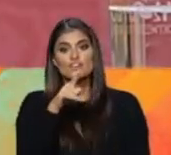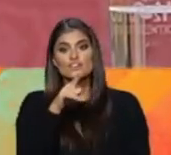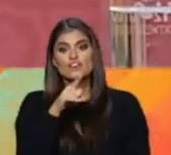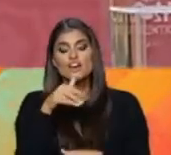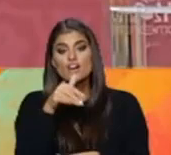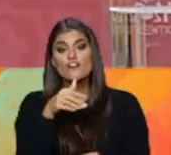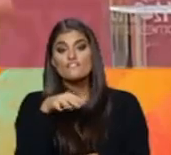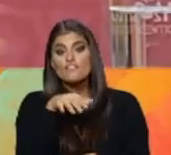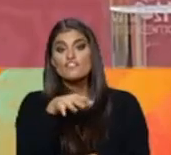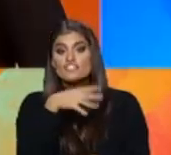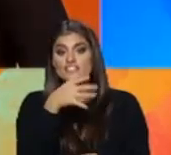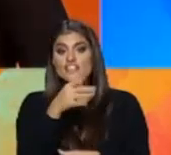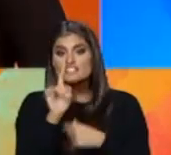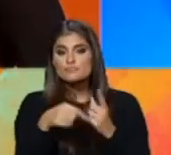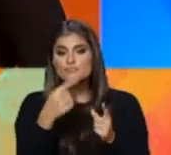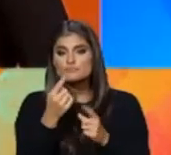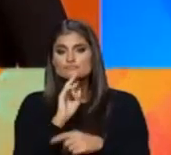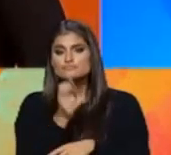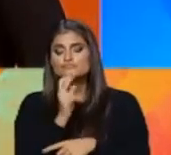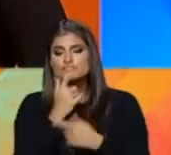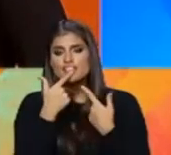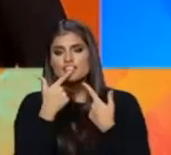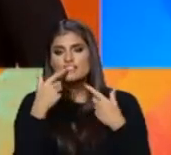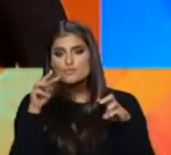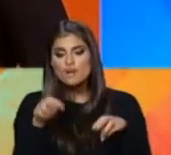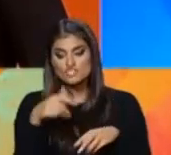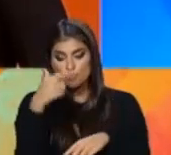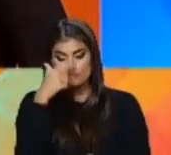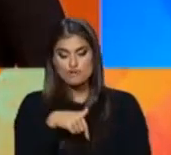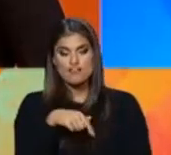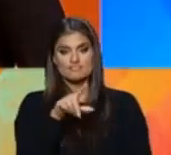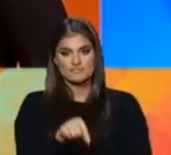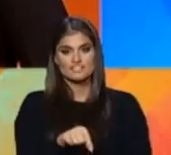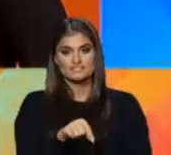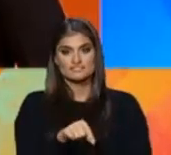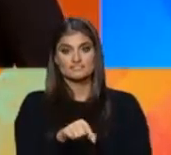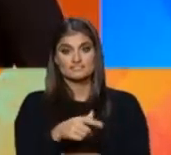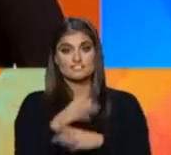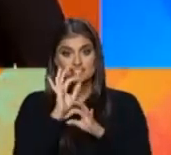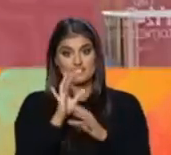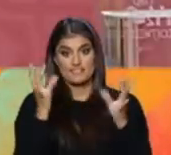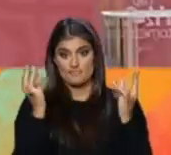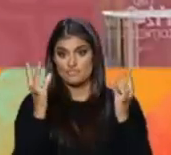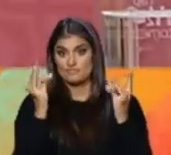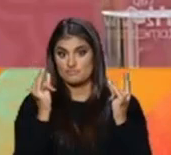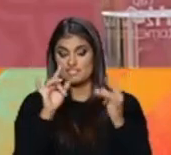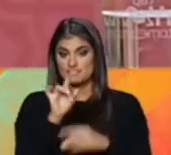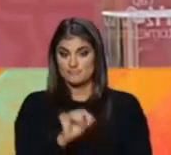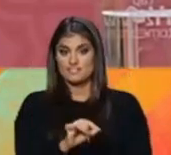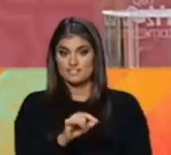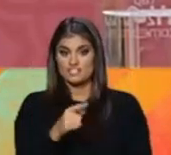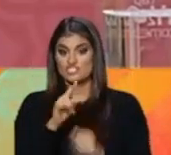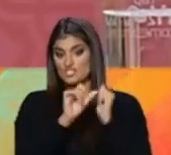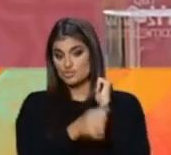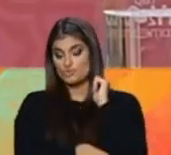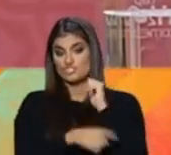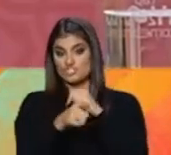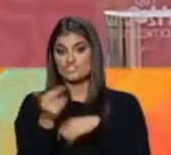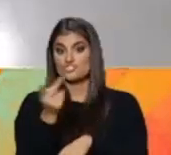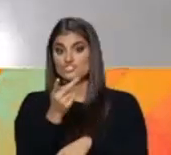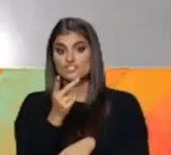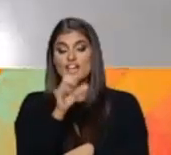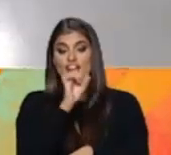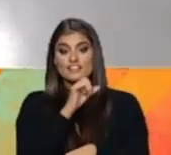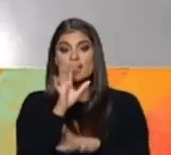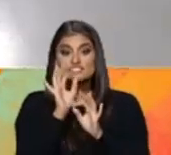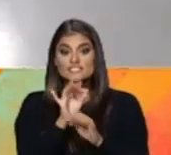começa a dizer outro. Diz sempre coisas mais fortes. E a linguagem corporal, reparaste mas, também, estavam a divertir-se. Mas com uma diferença, é que os outros têm assessores, estes não, estavam aqui a cantar na